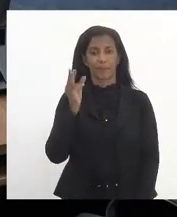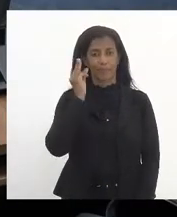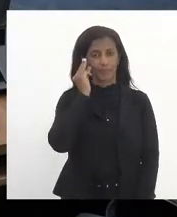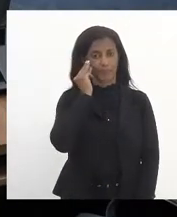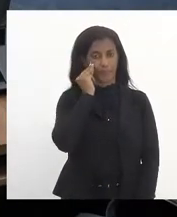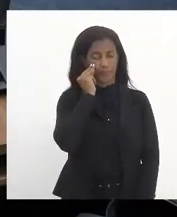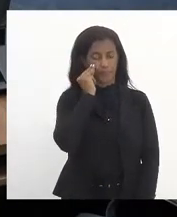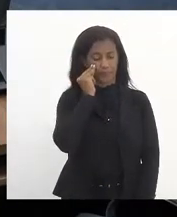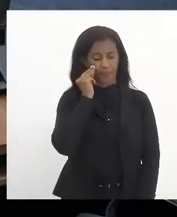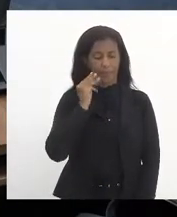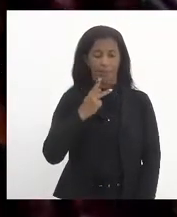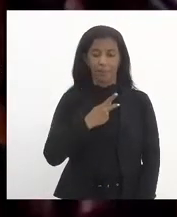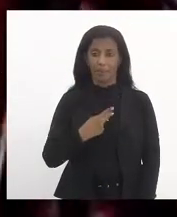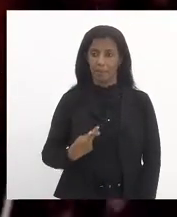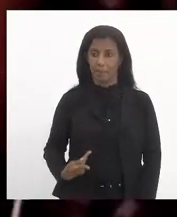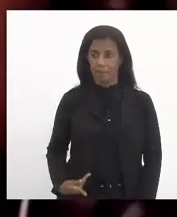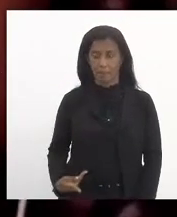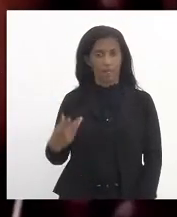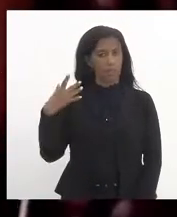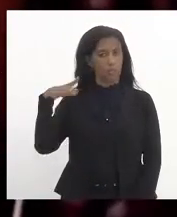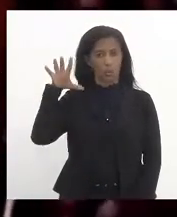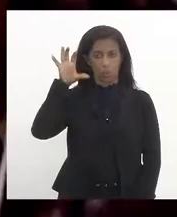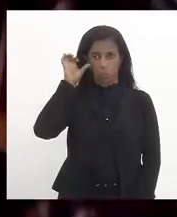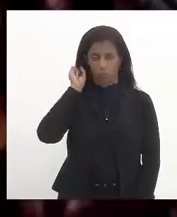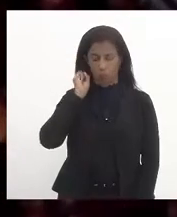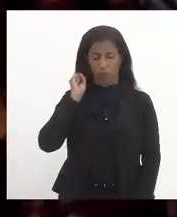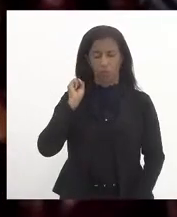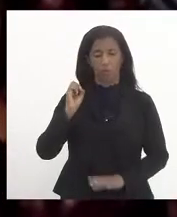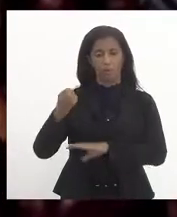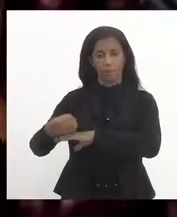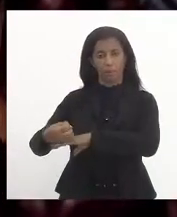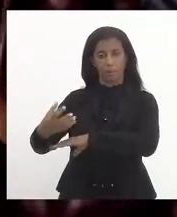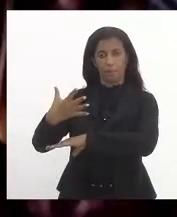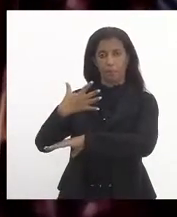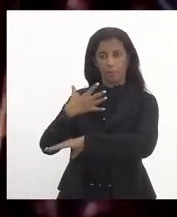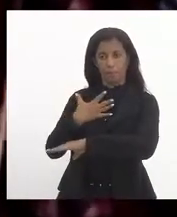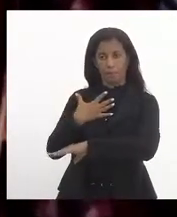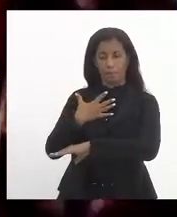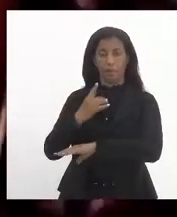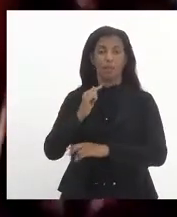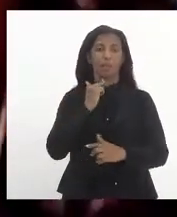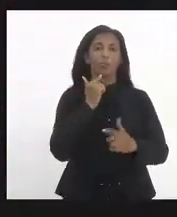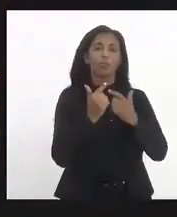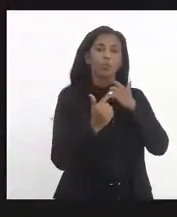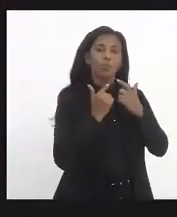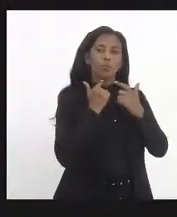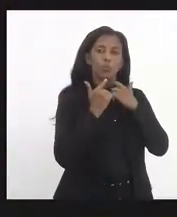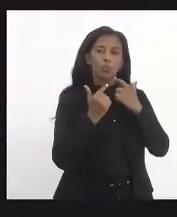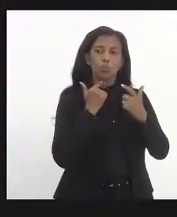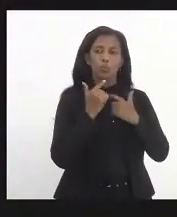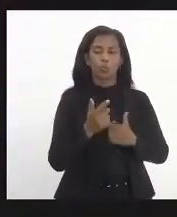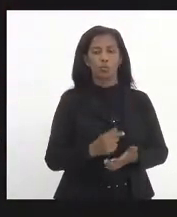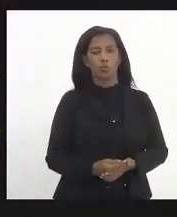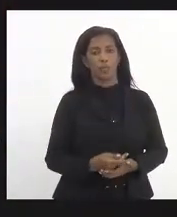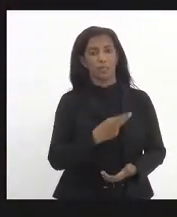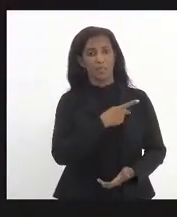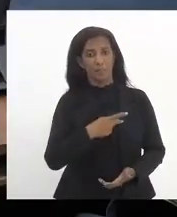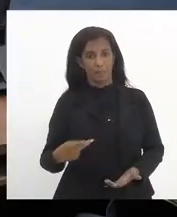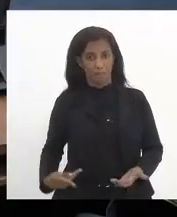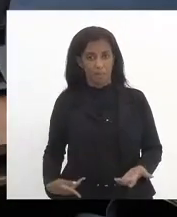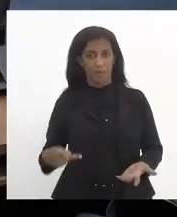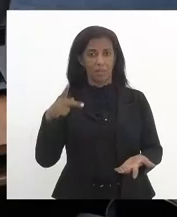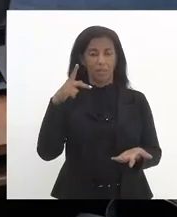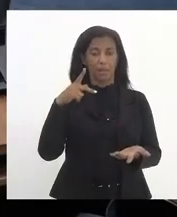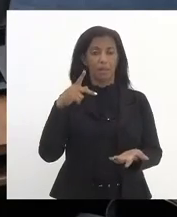Presidente, não estamos ouvindo. Ela me mandou uma mensagem. Ela está com muita dúvida se a presença dela foi registrada ou